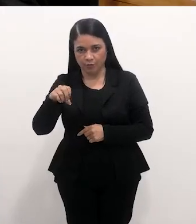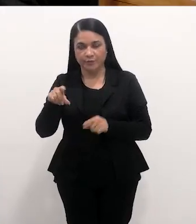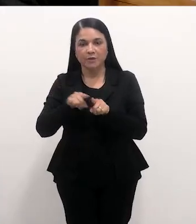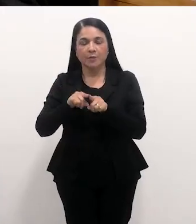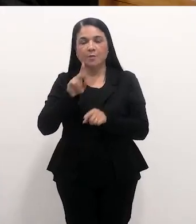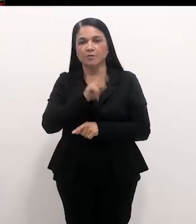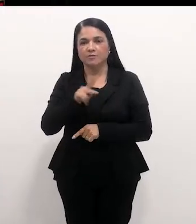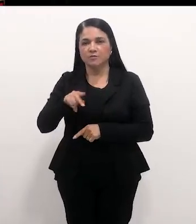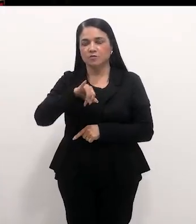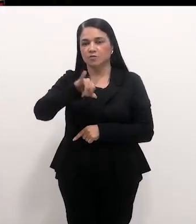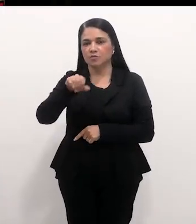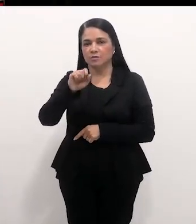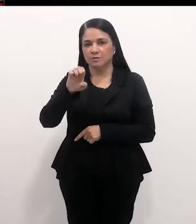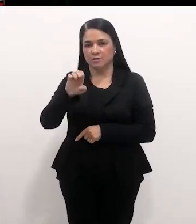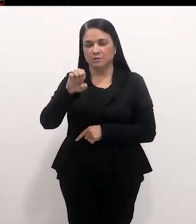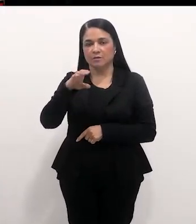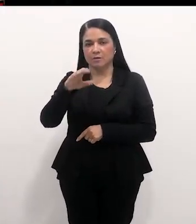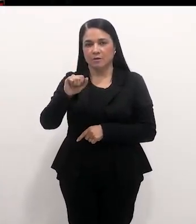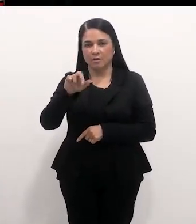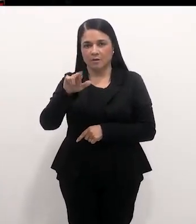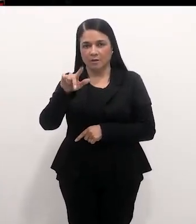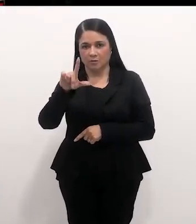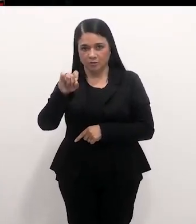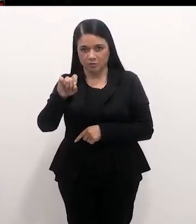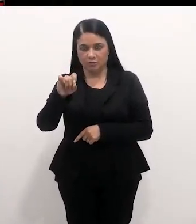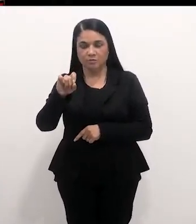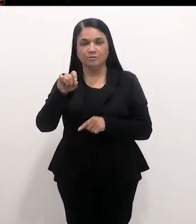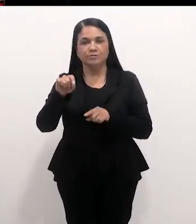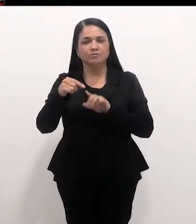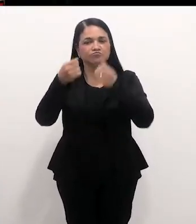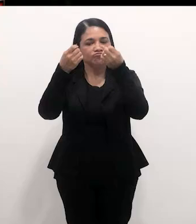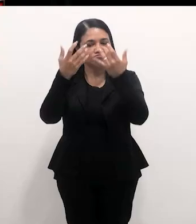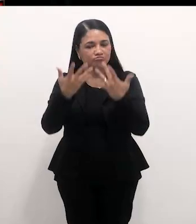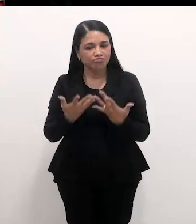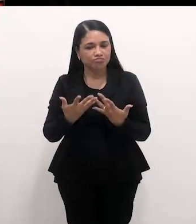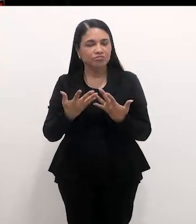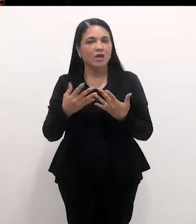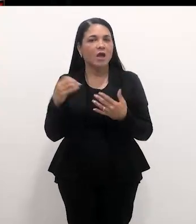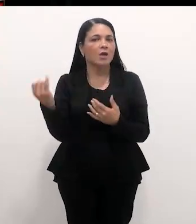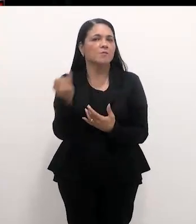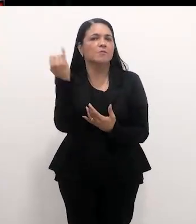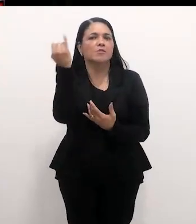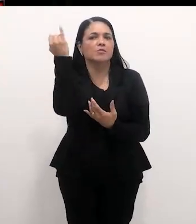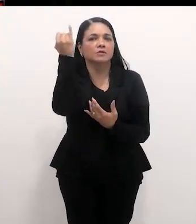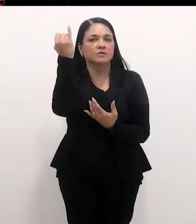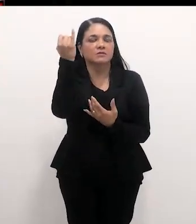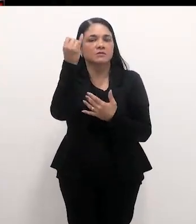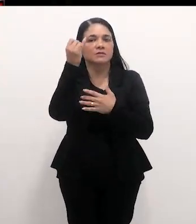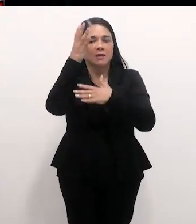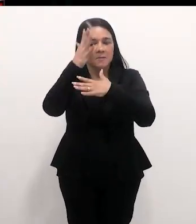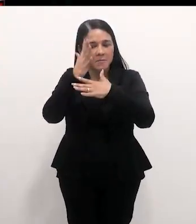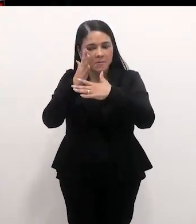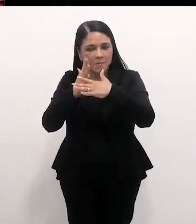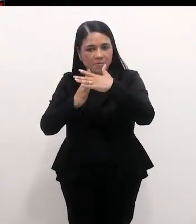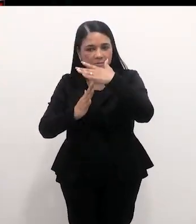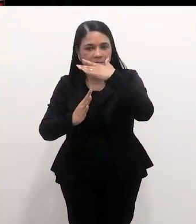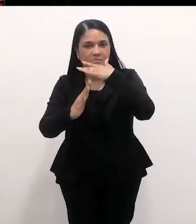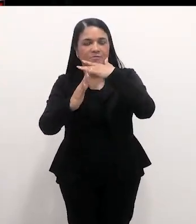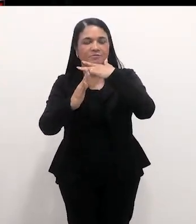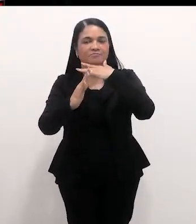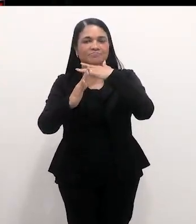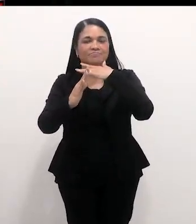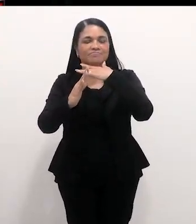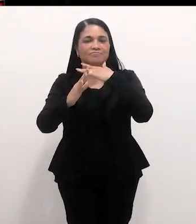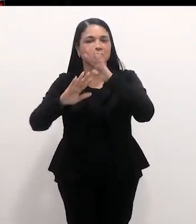Carlos Busanello, que tem aqui nos descortinado a importância dessa migração para o desenvolvimento de